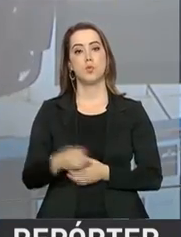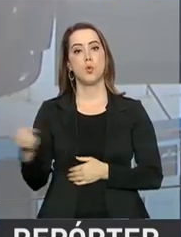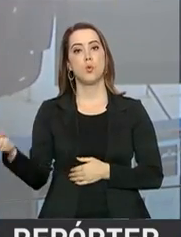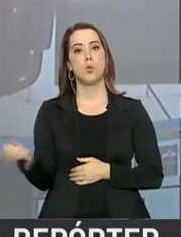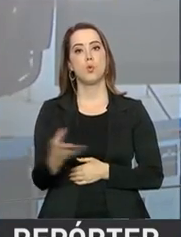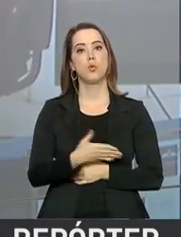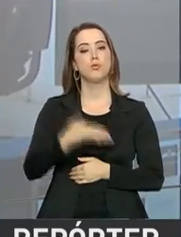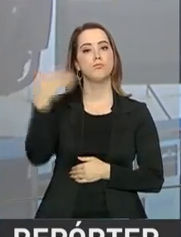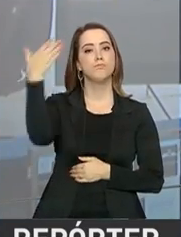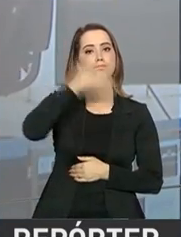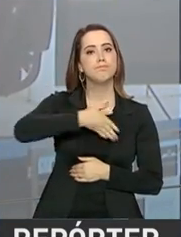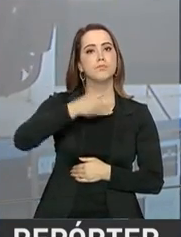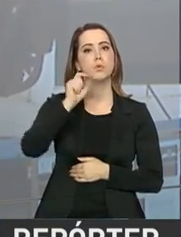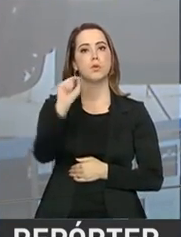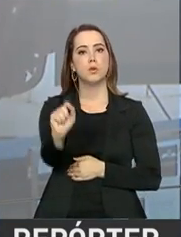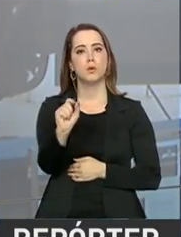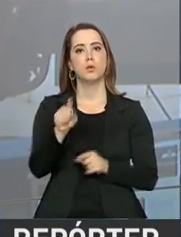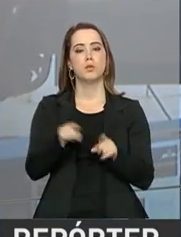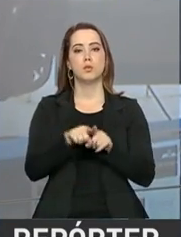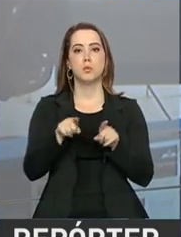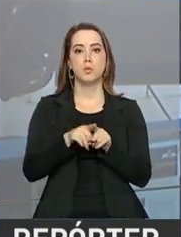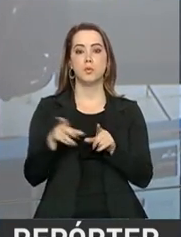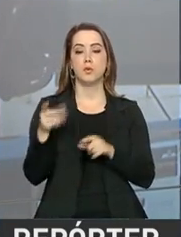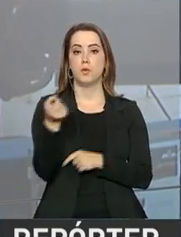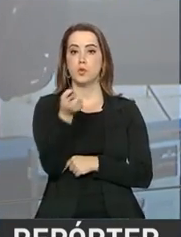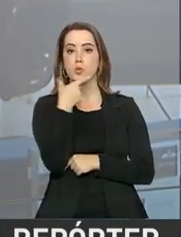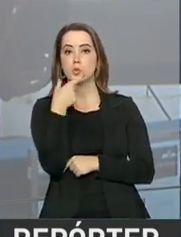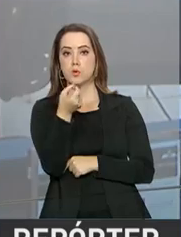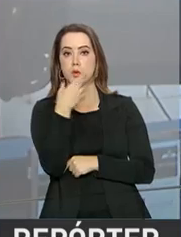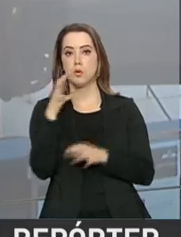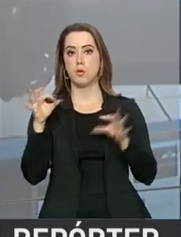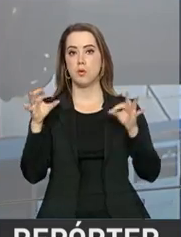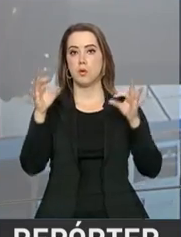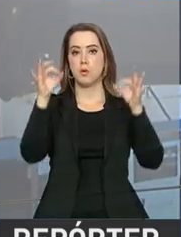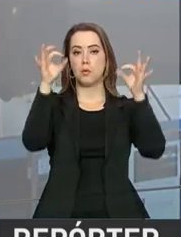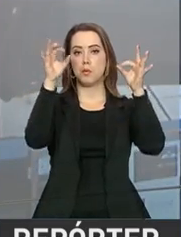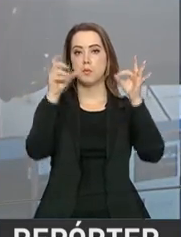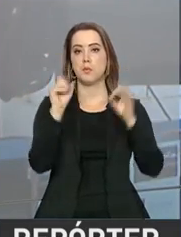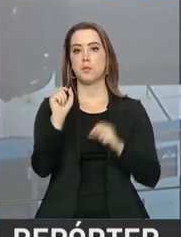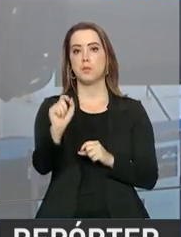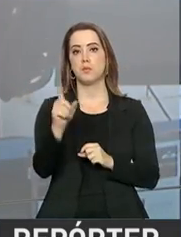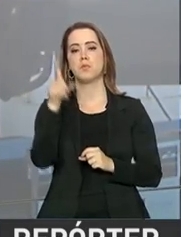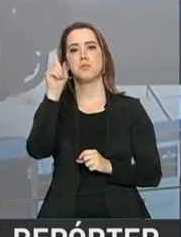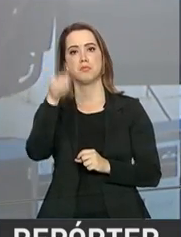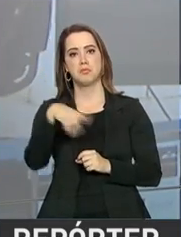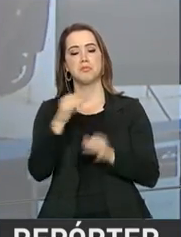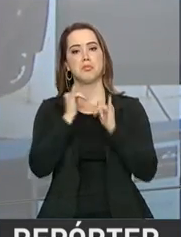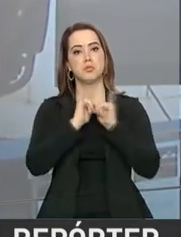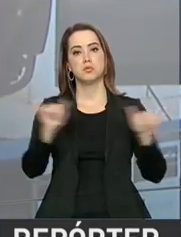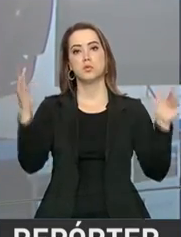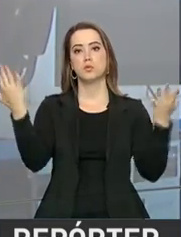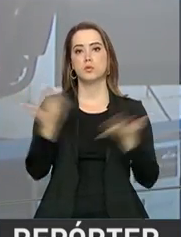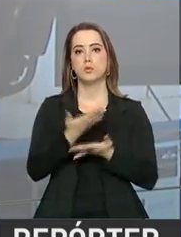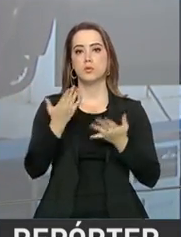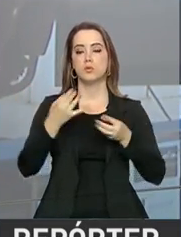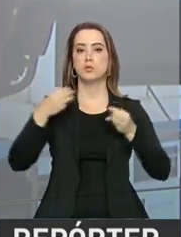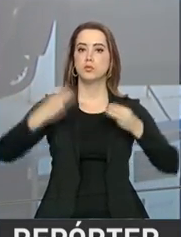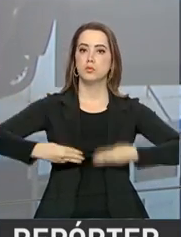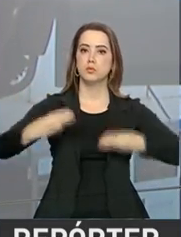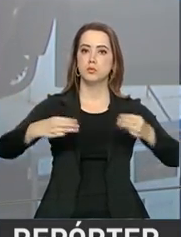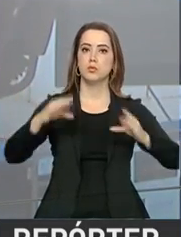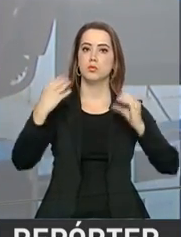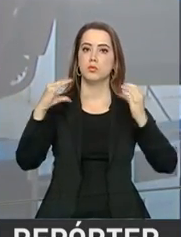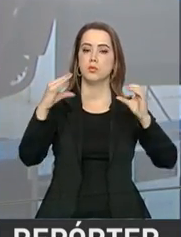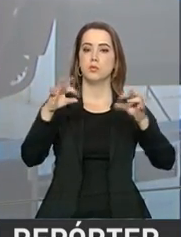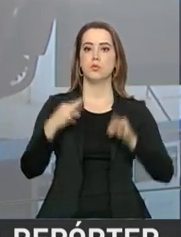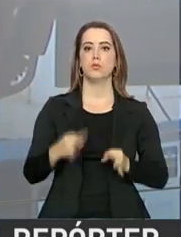novos resultados de testes com a fosfoetanolamina conhecida como a pílula do Câncer foram divulgados hoje pelo Ministério de